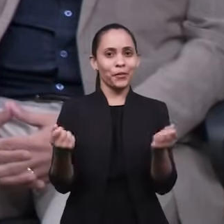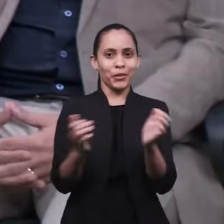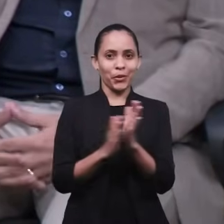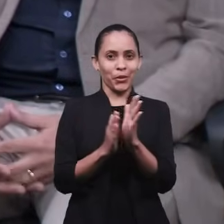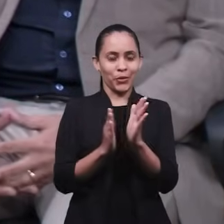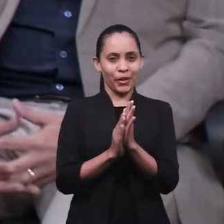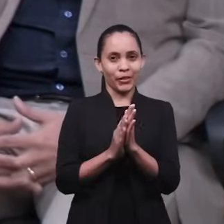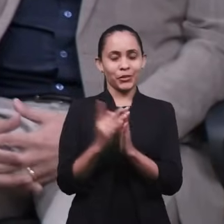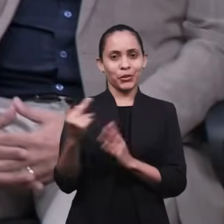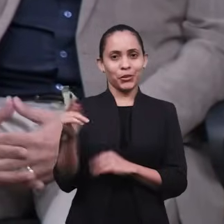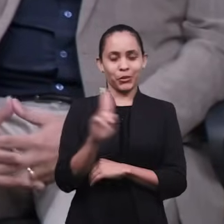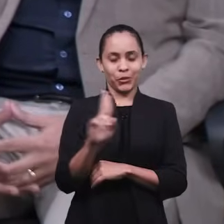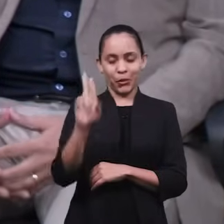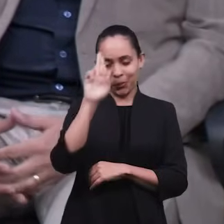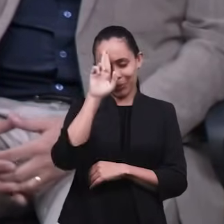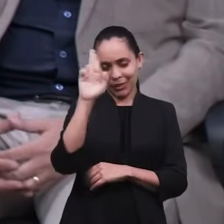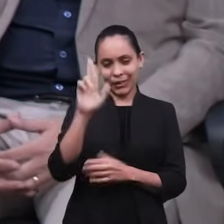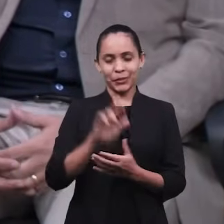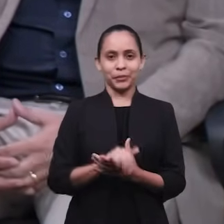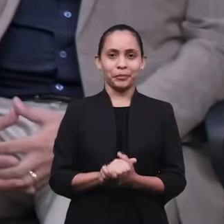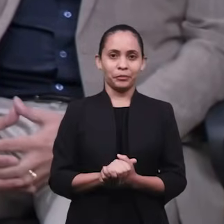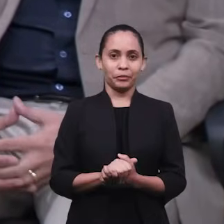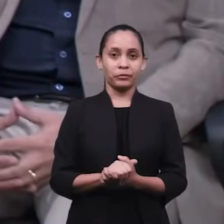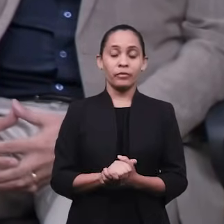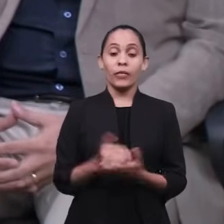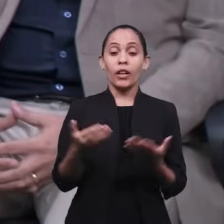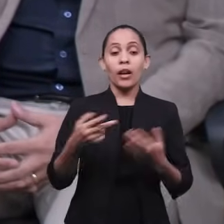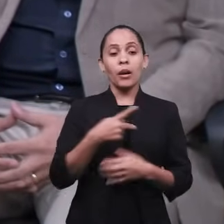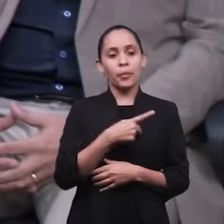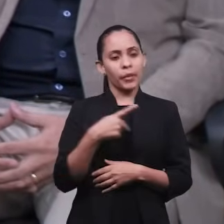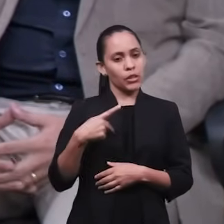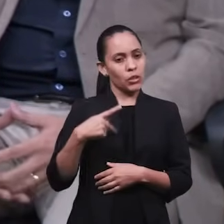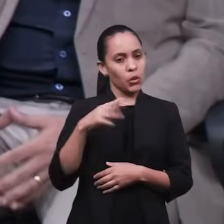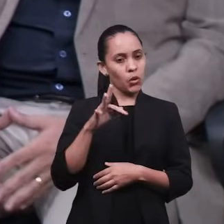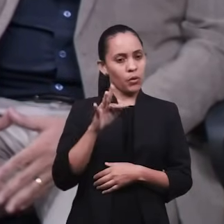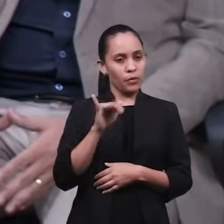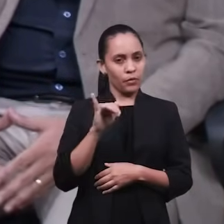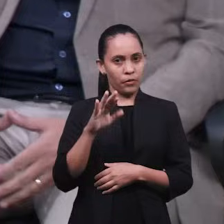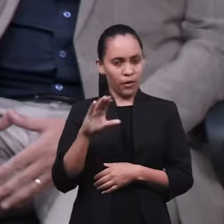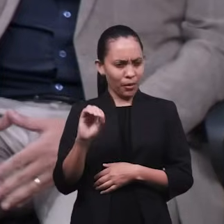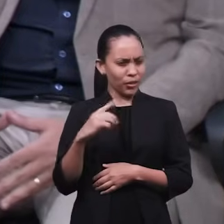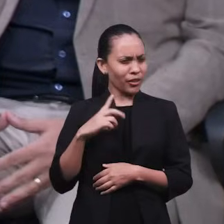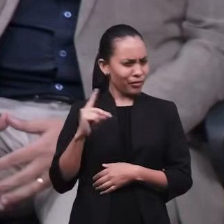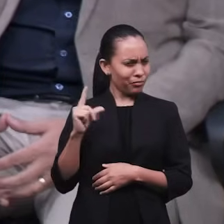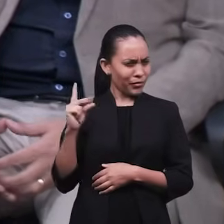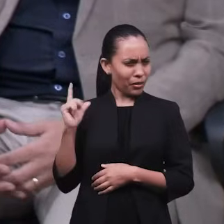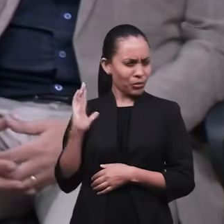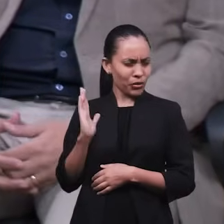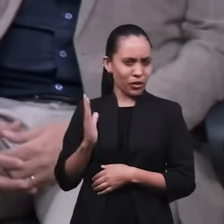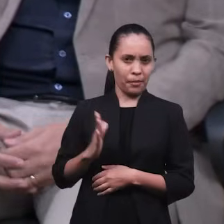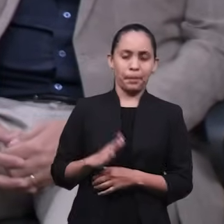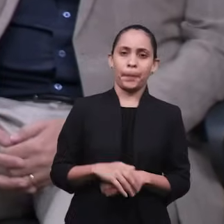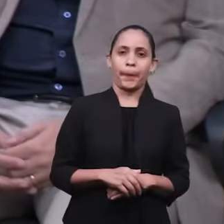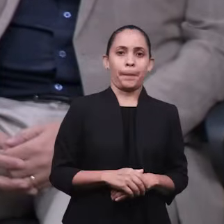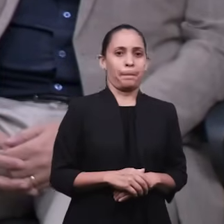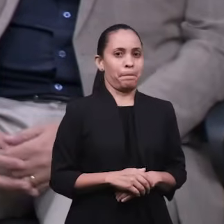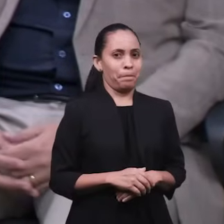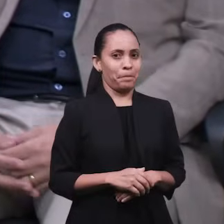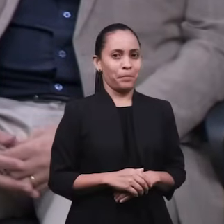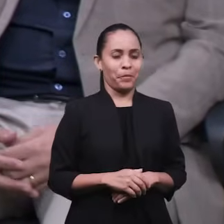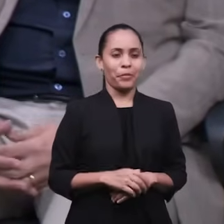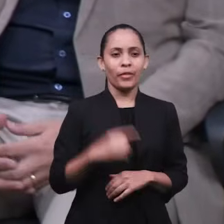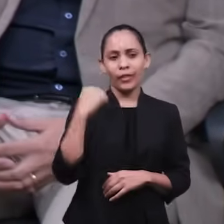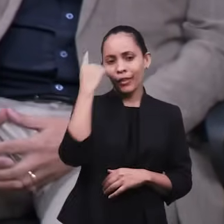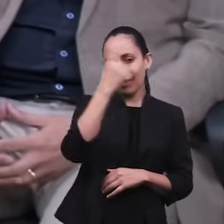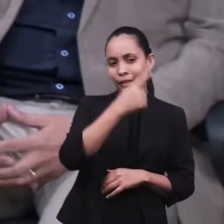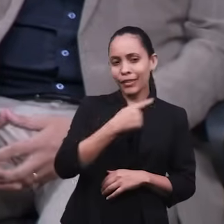Maravilha, louvado seja o nome do nosso Deus. Pastor Fábio, esse louvor tem um tempinho, né? Tem. Essa